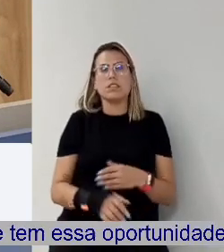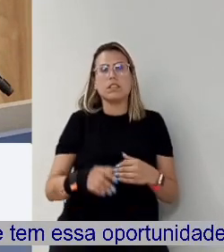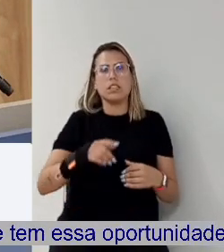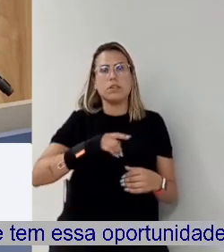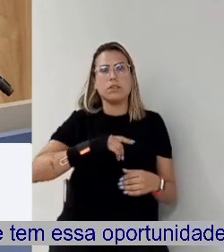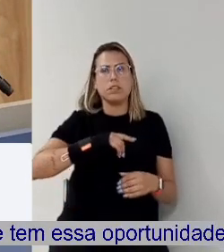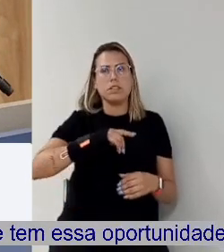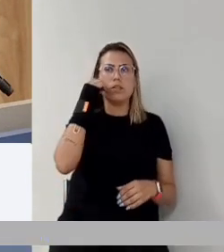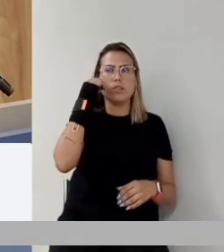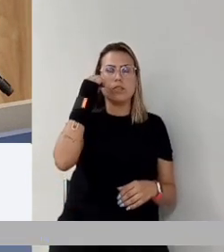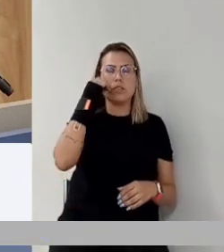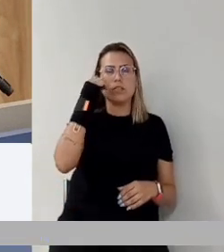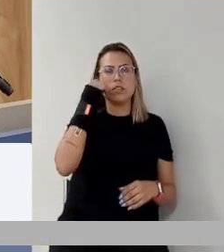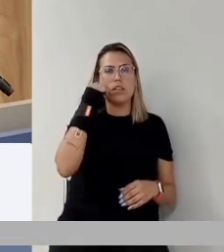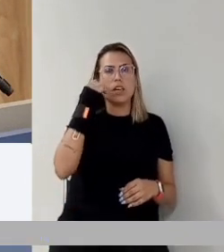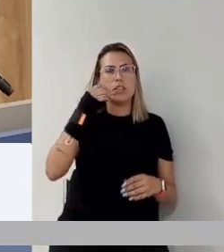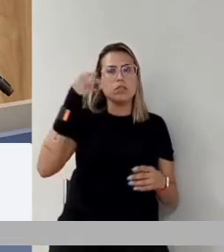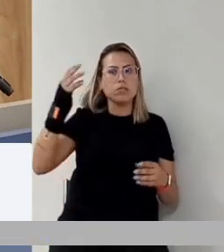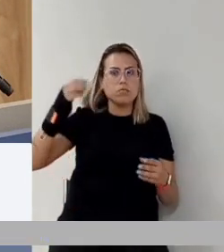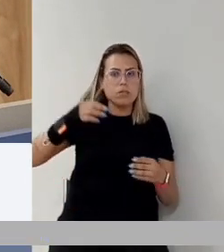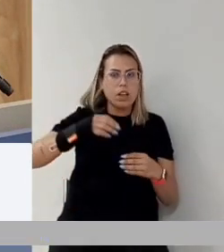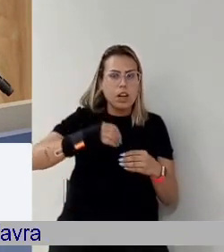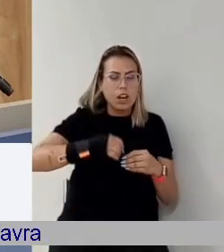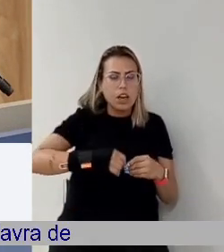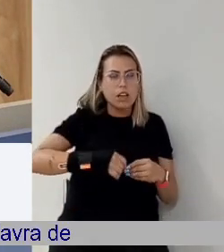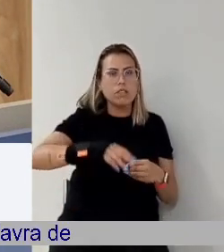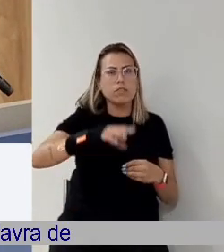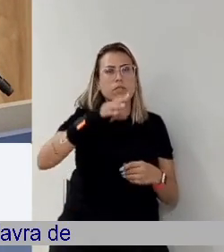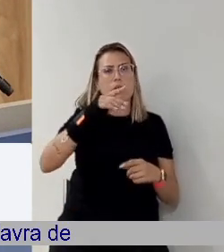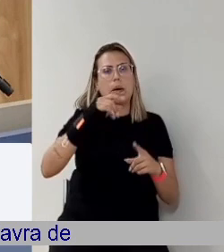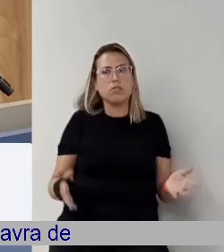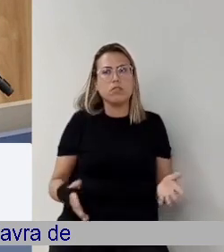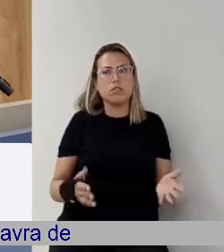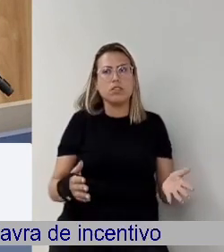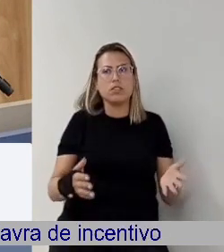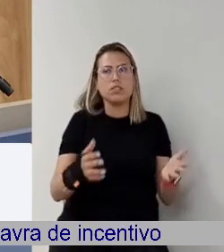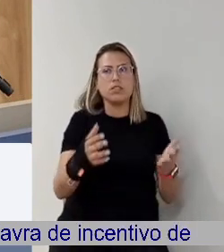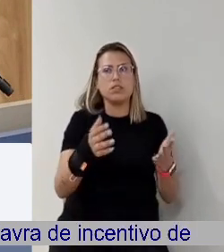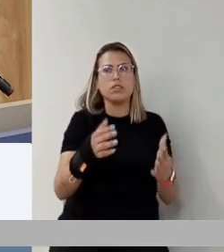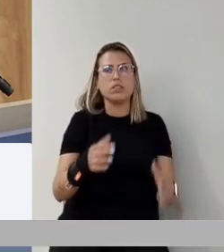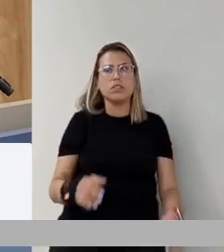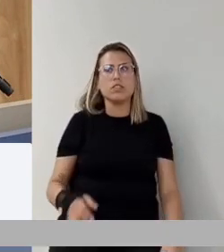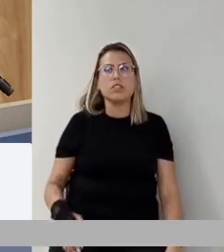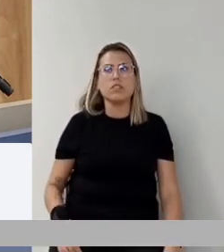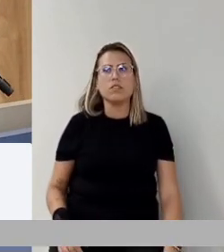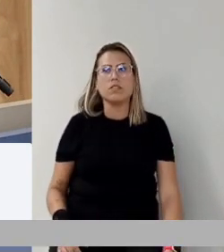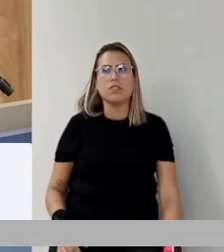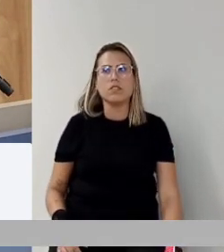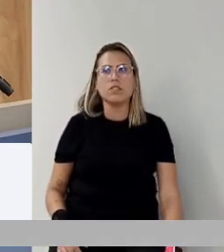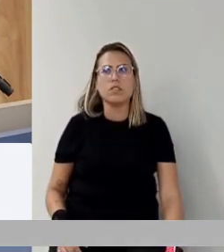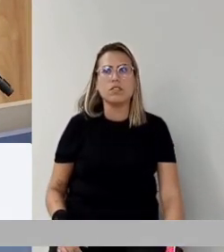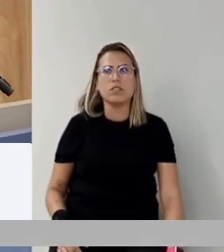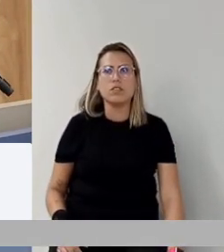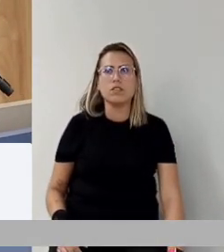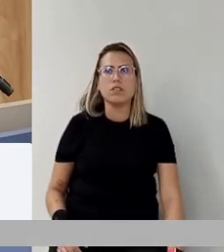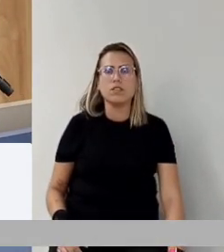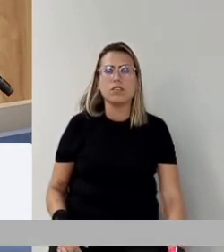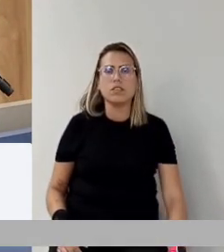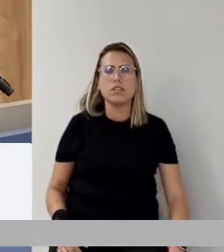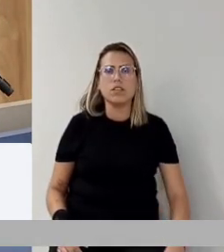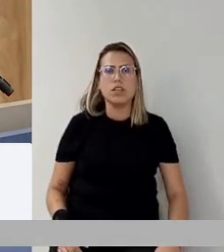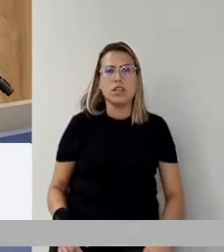confraternizar e levar sempre uma palavra de incentivo de apoio e mostrar que estão